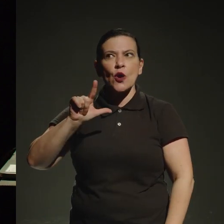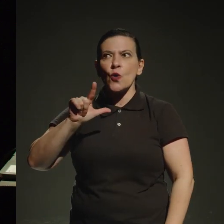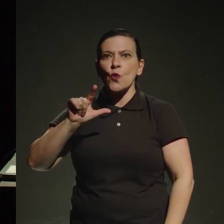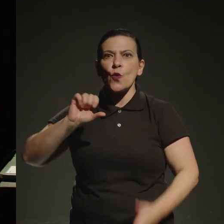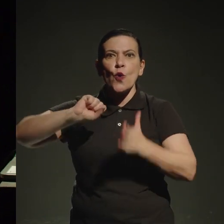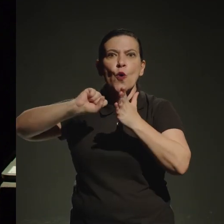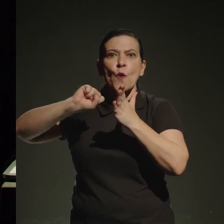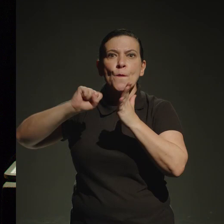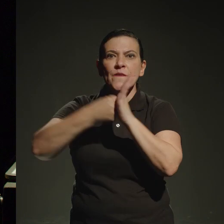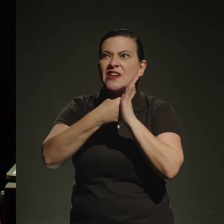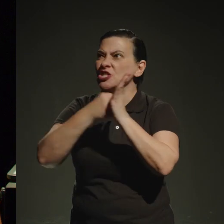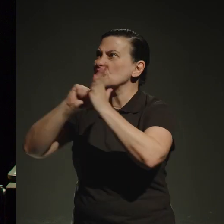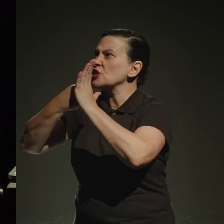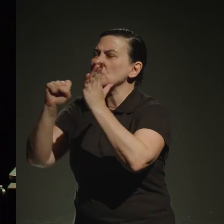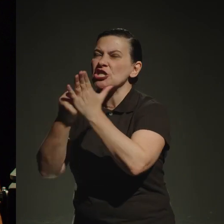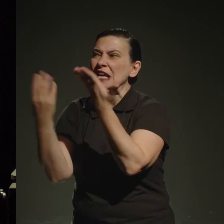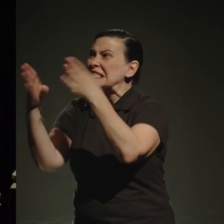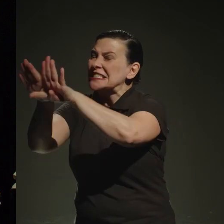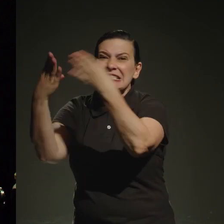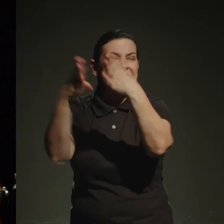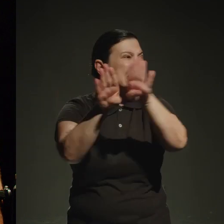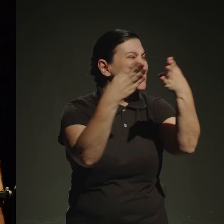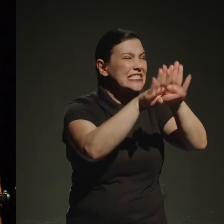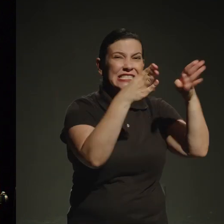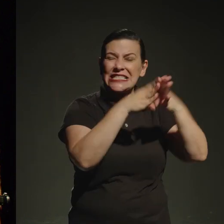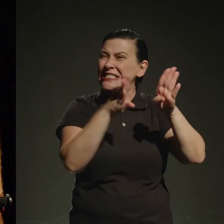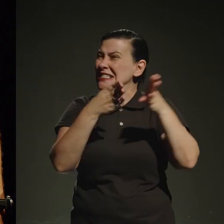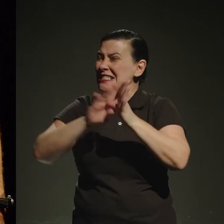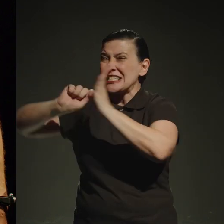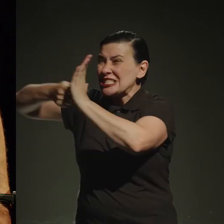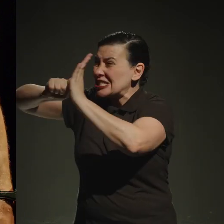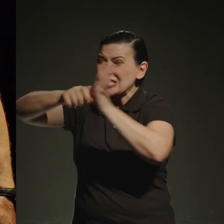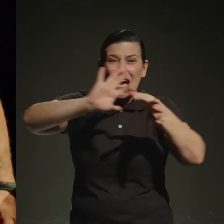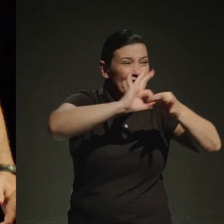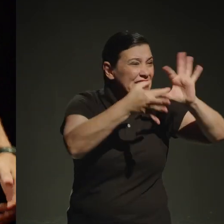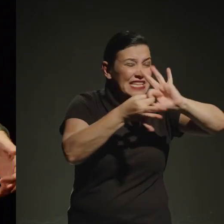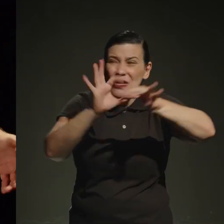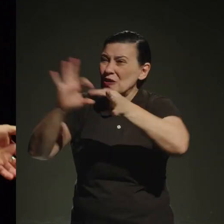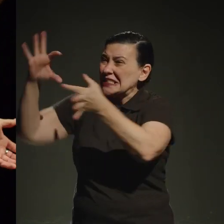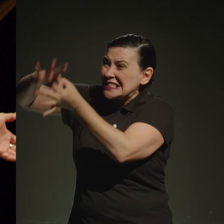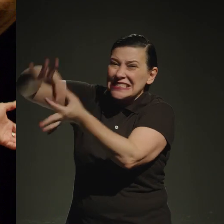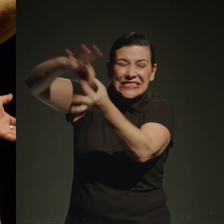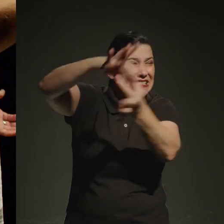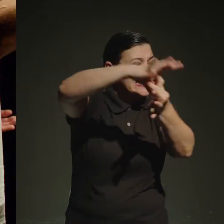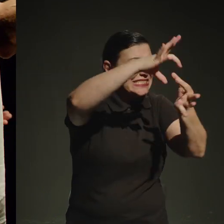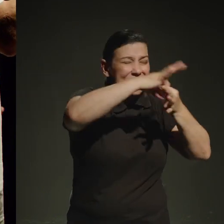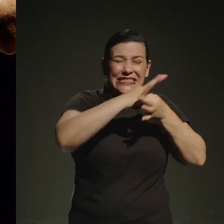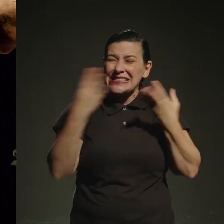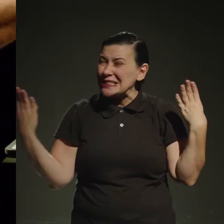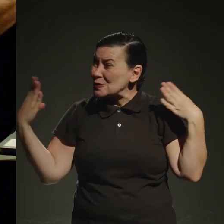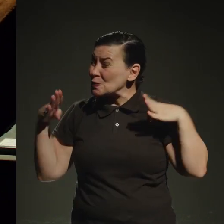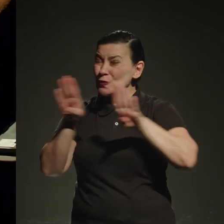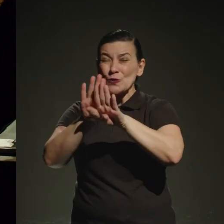Miguel. Fechar as portas, bater as portas, trancar as portas. Tragam-me chaves,